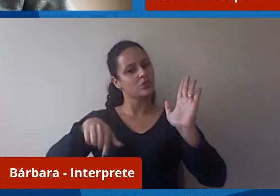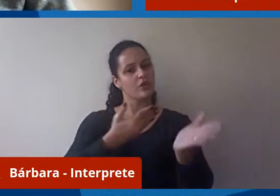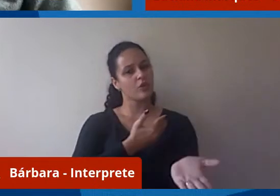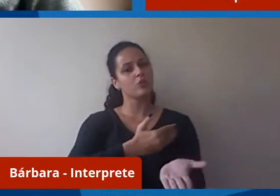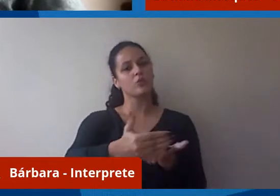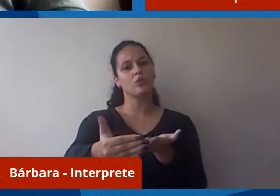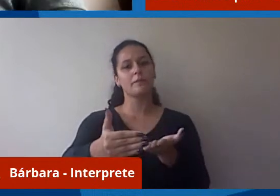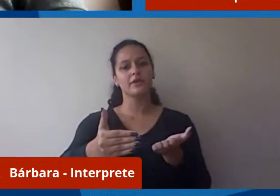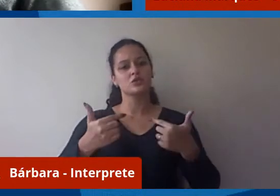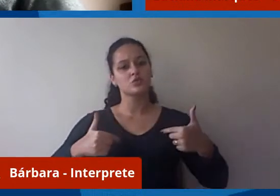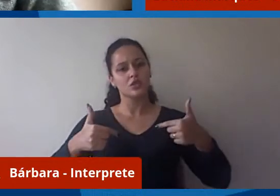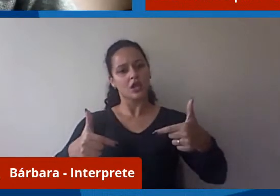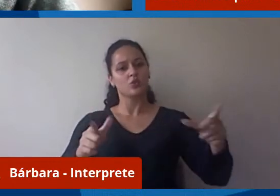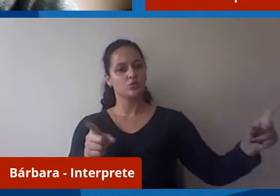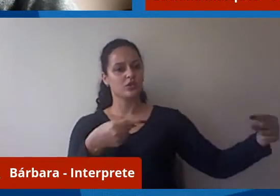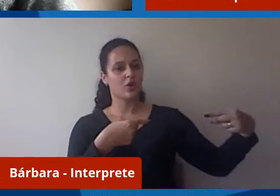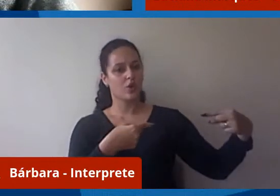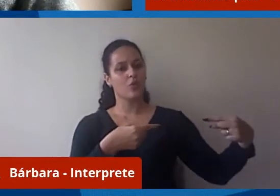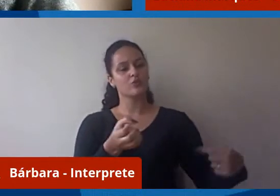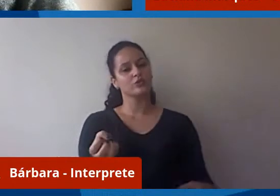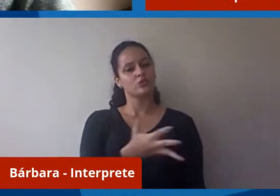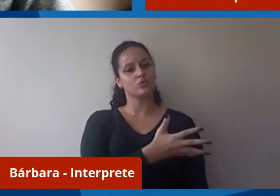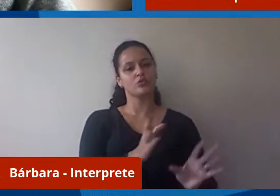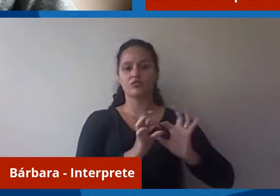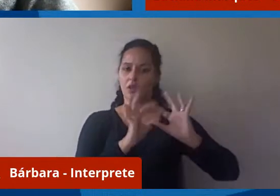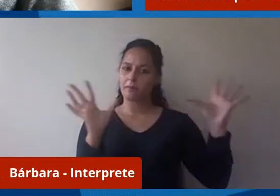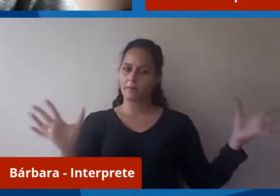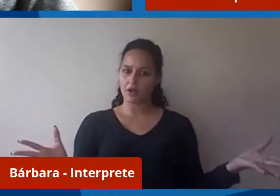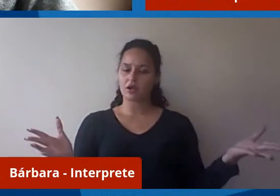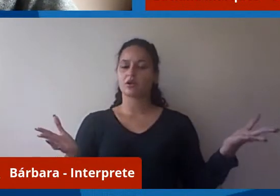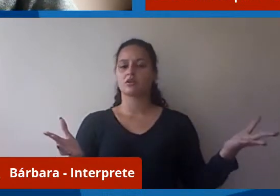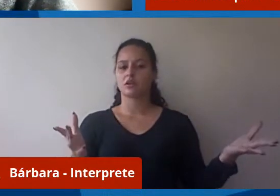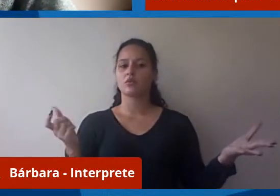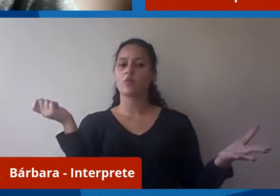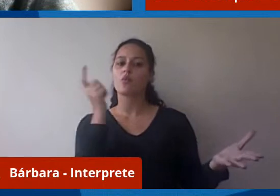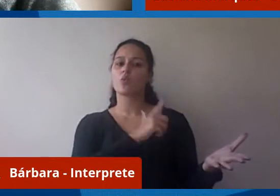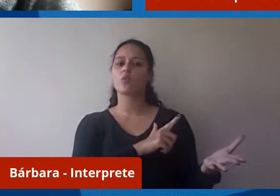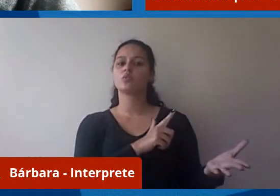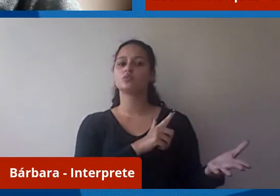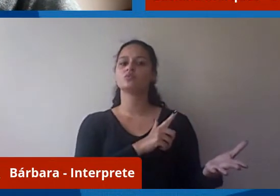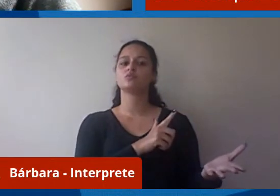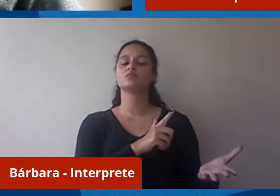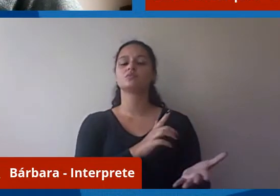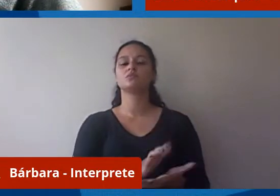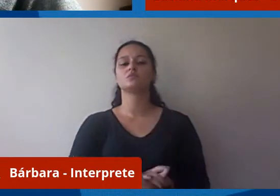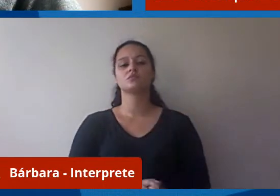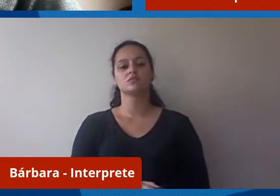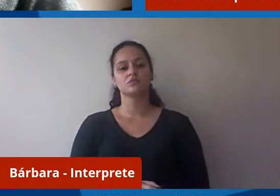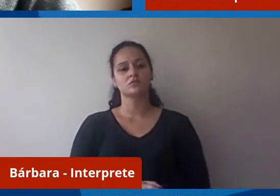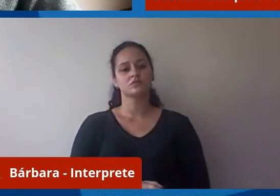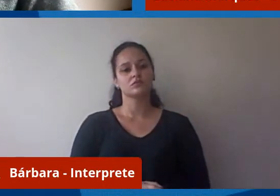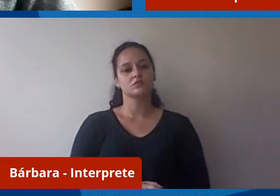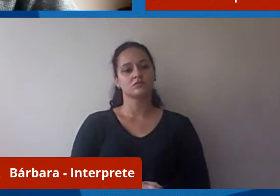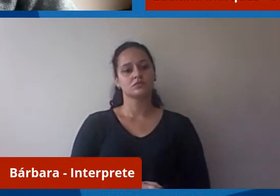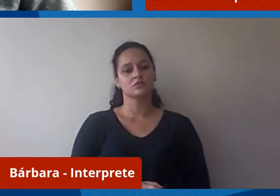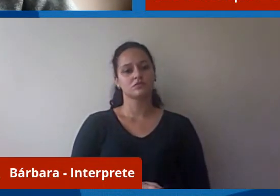contra o neoliberalismo, a gente pode começar a construir o anticapitalismo e o embrião do socialismo.